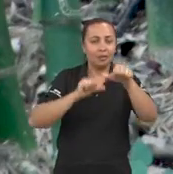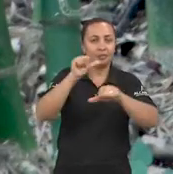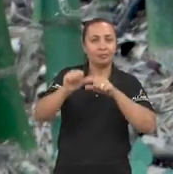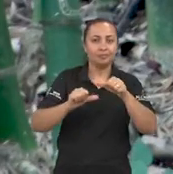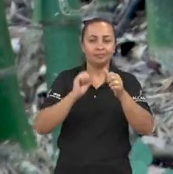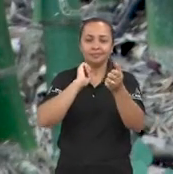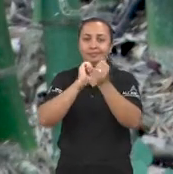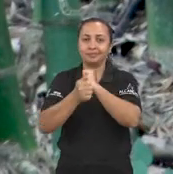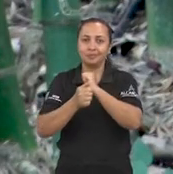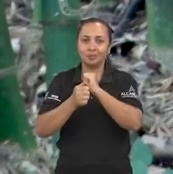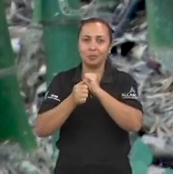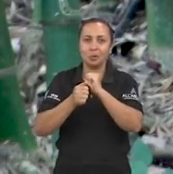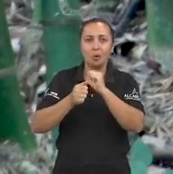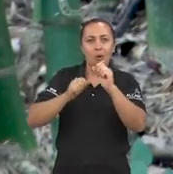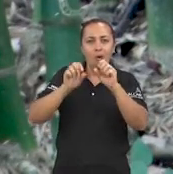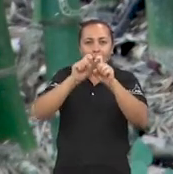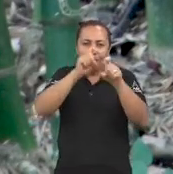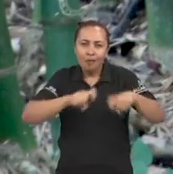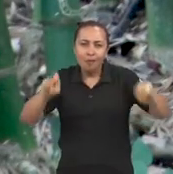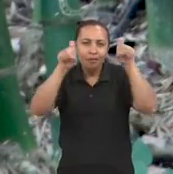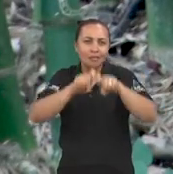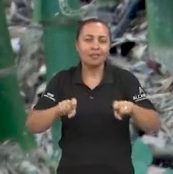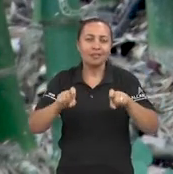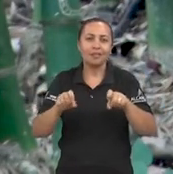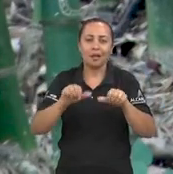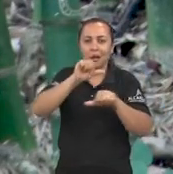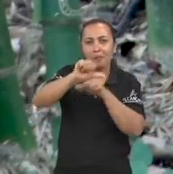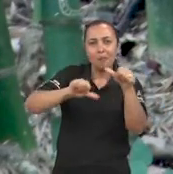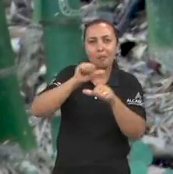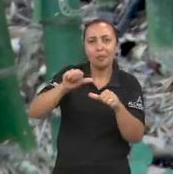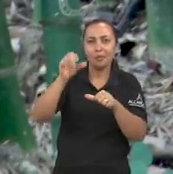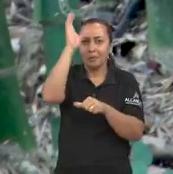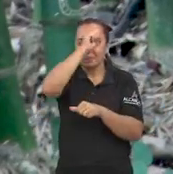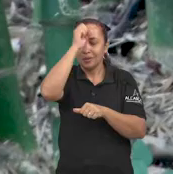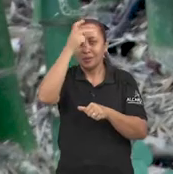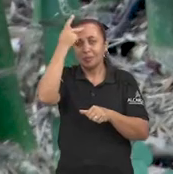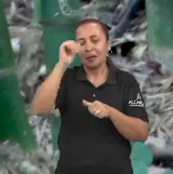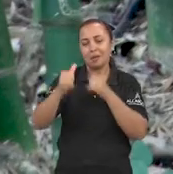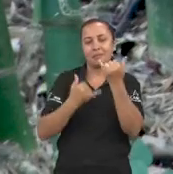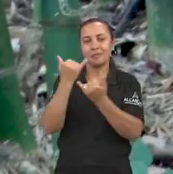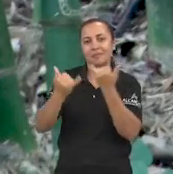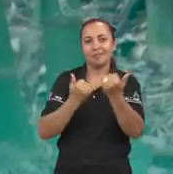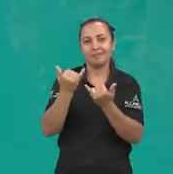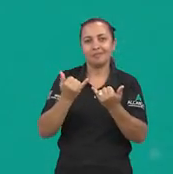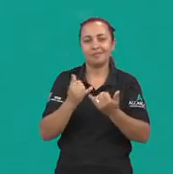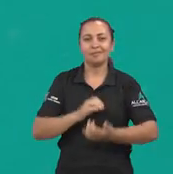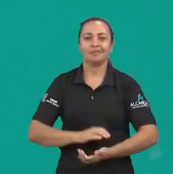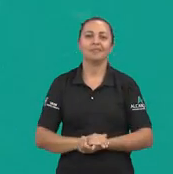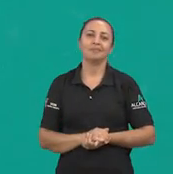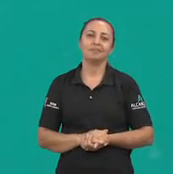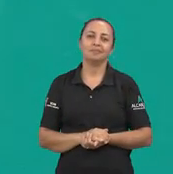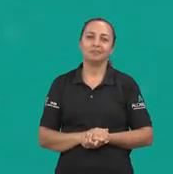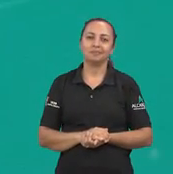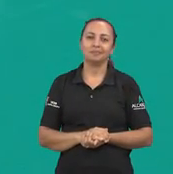desenvolver um jogo online que transformou esse aprendizado em uma verdadeira brincadeira né